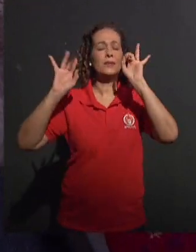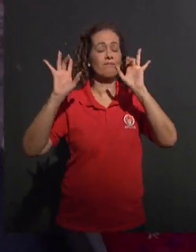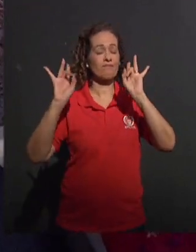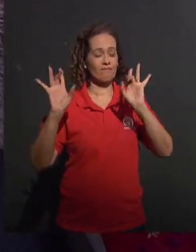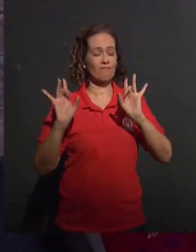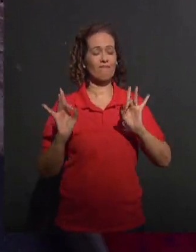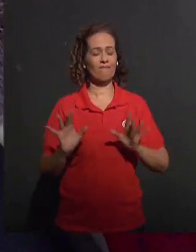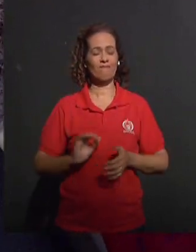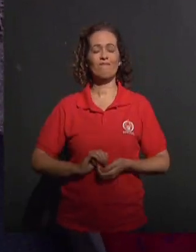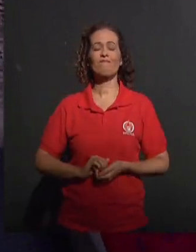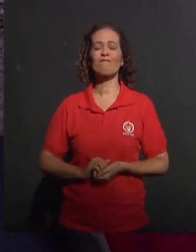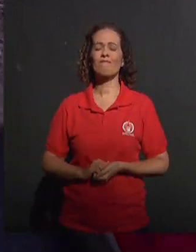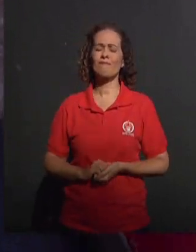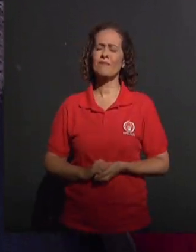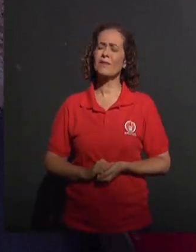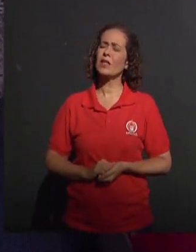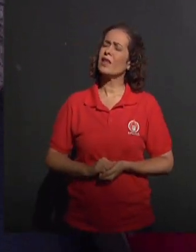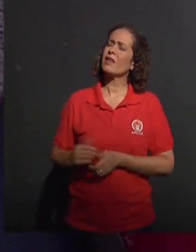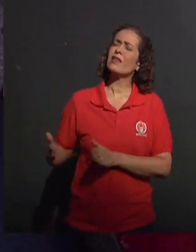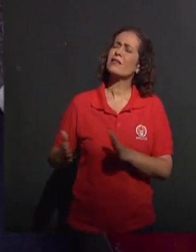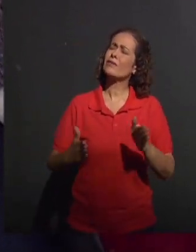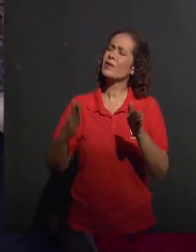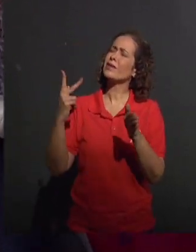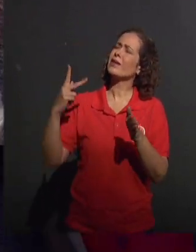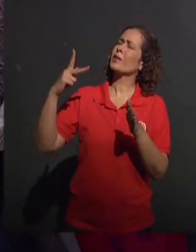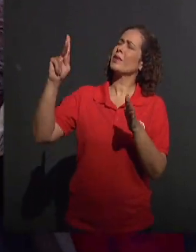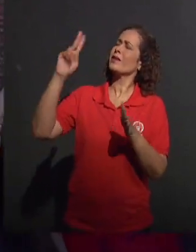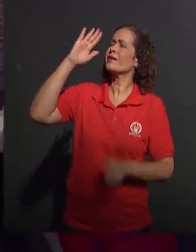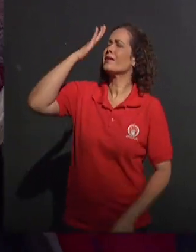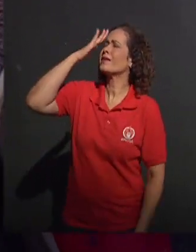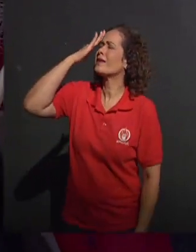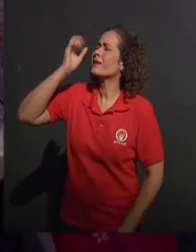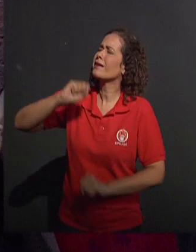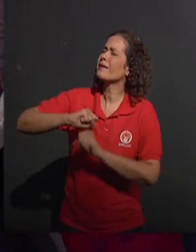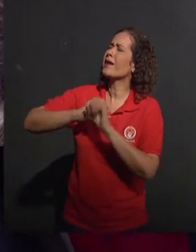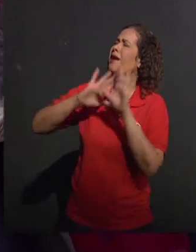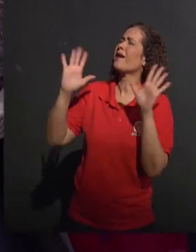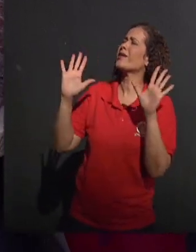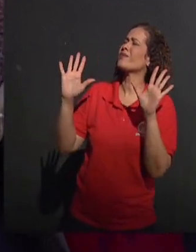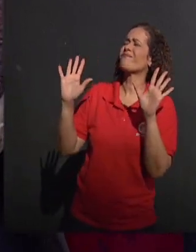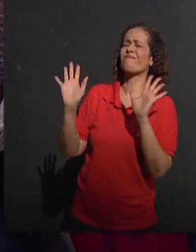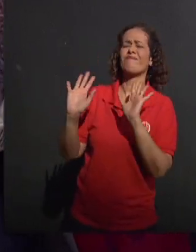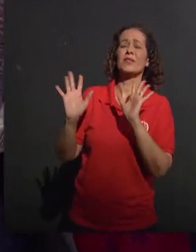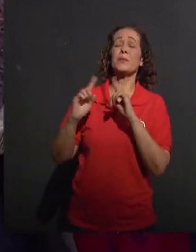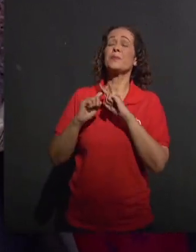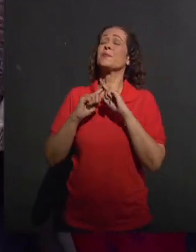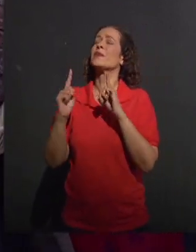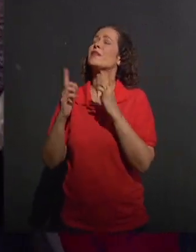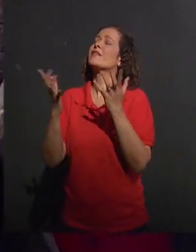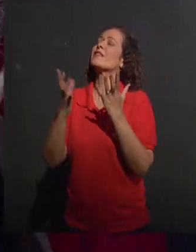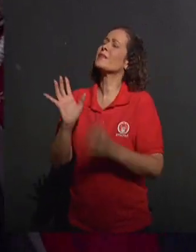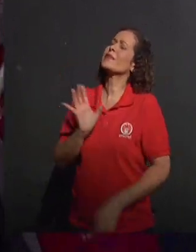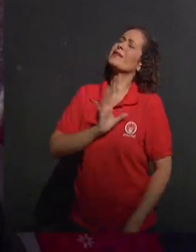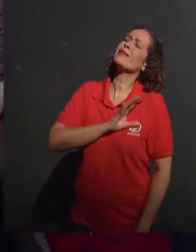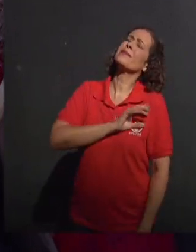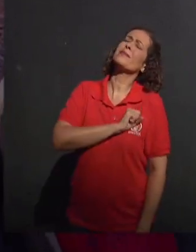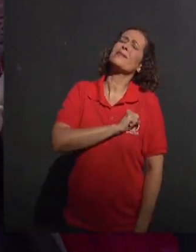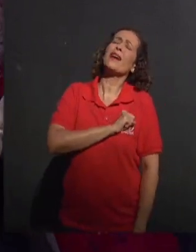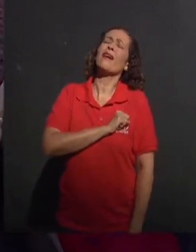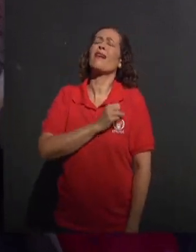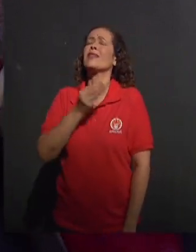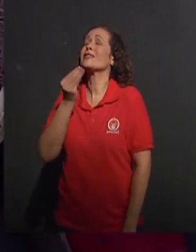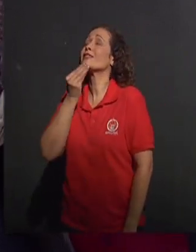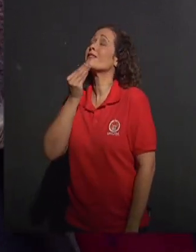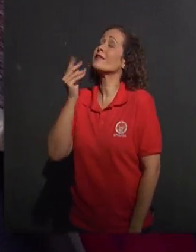Senhor, não queremos compreender Teus caminhos, Senhor, queremos amar os Teus caminhos, queremos amar a